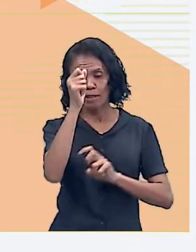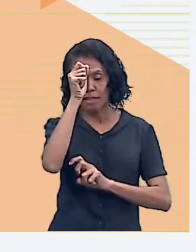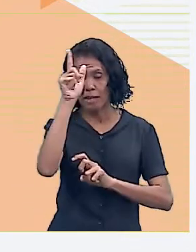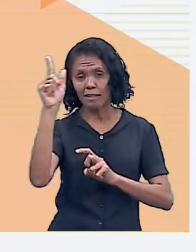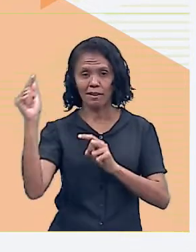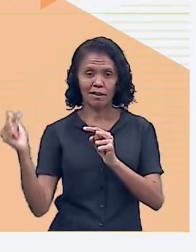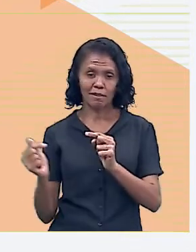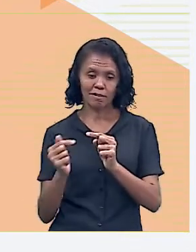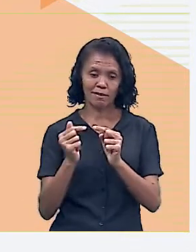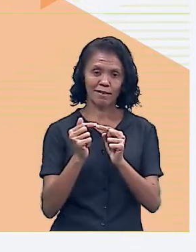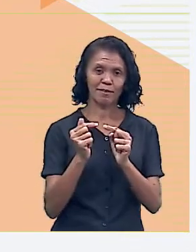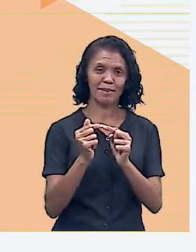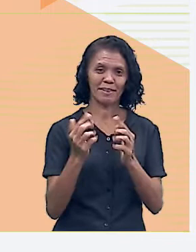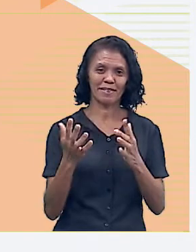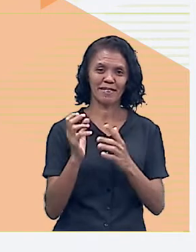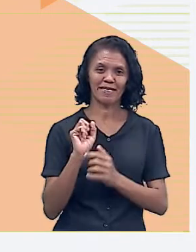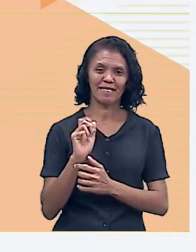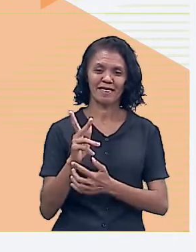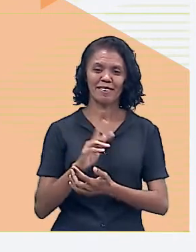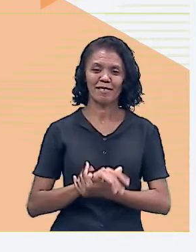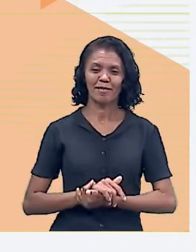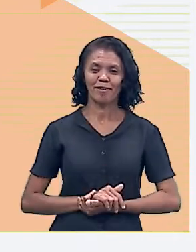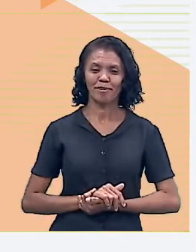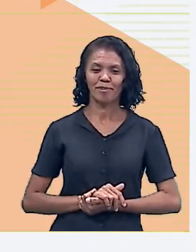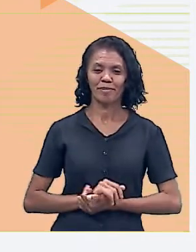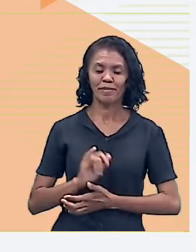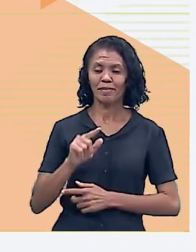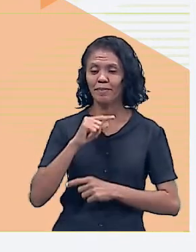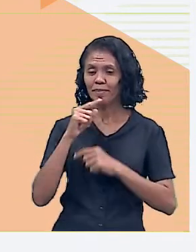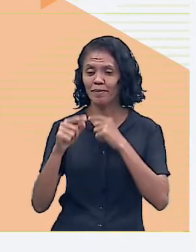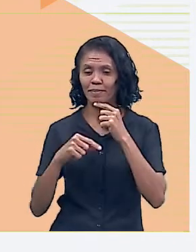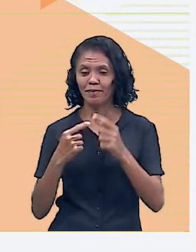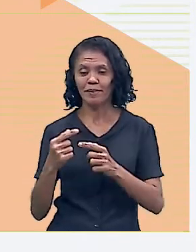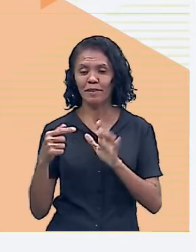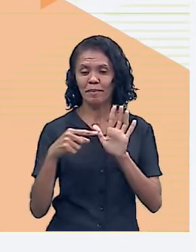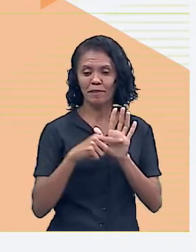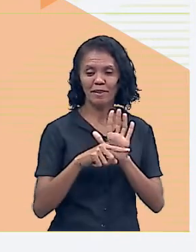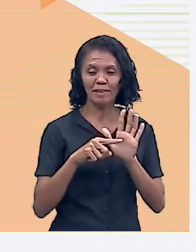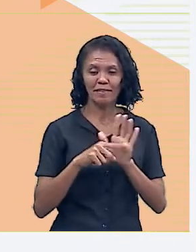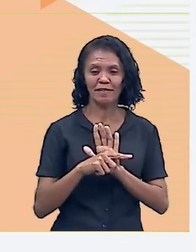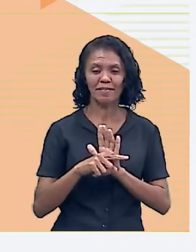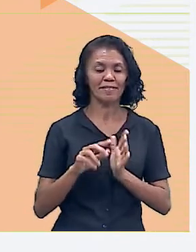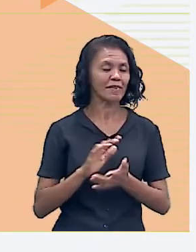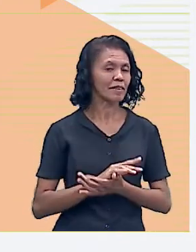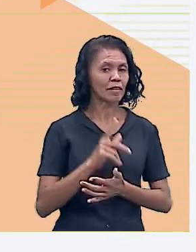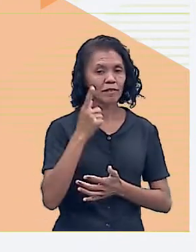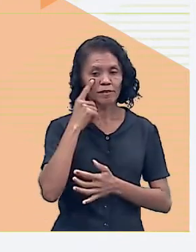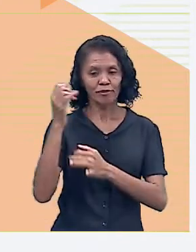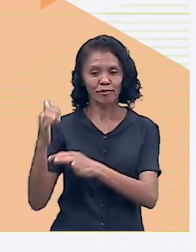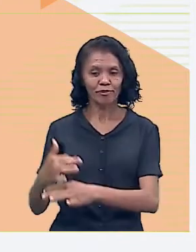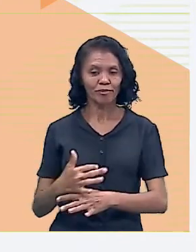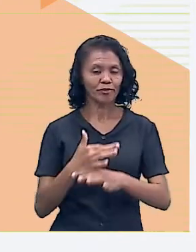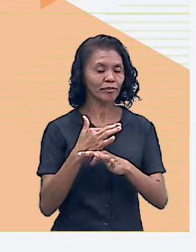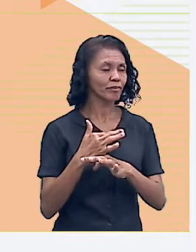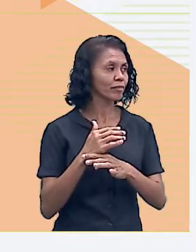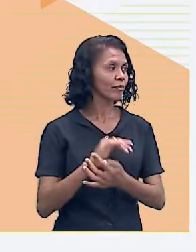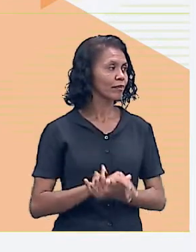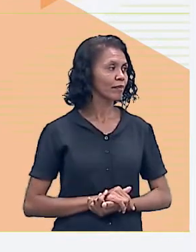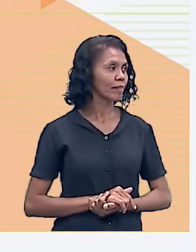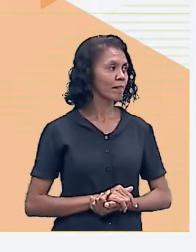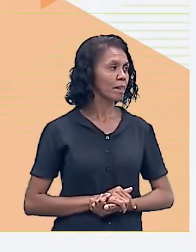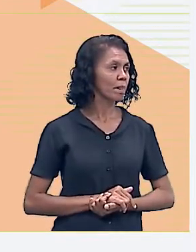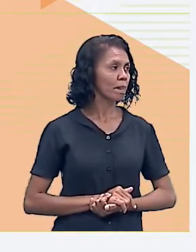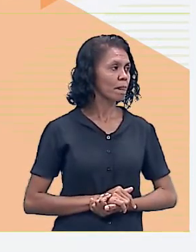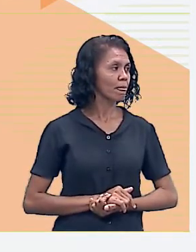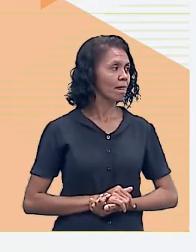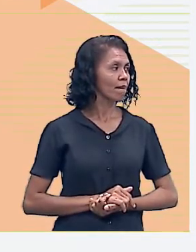temática beleza valeu já qualquer dúvida é só colocar aqui que a gente ficar atento ao chat Beleza então vamos lá vamos